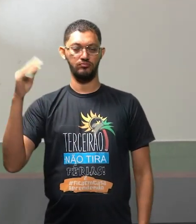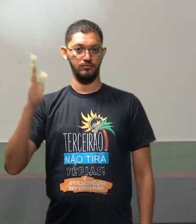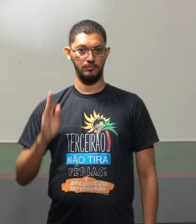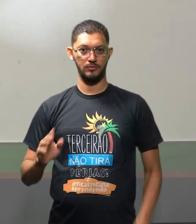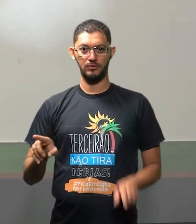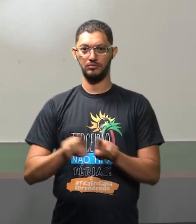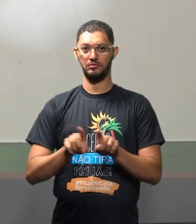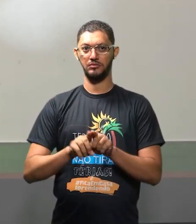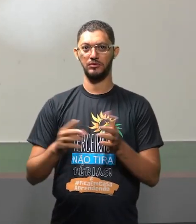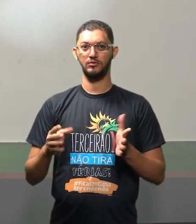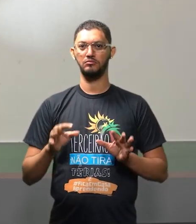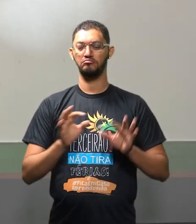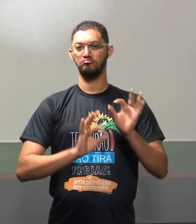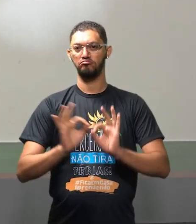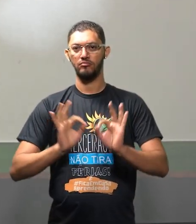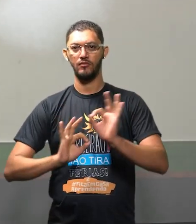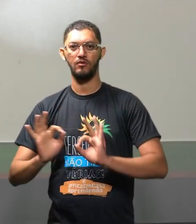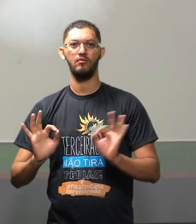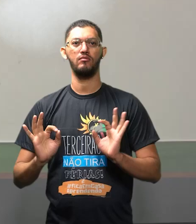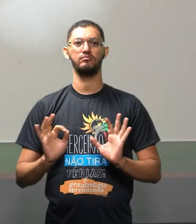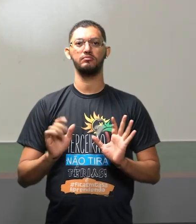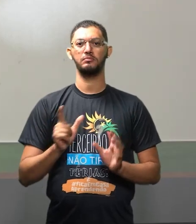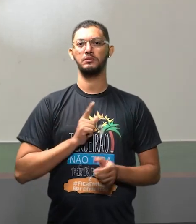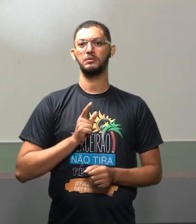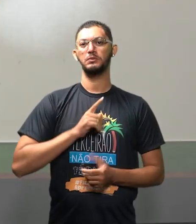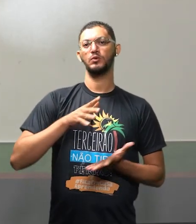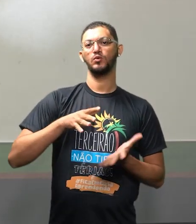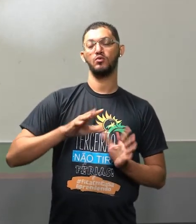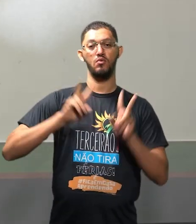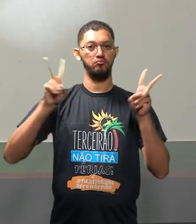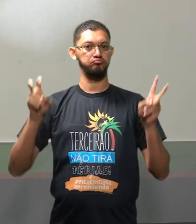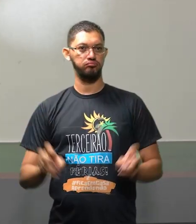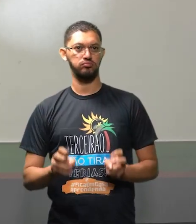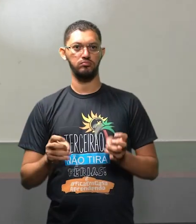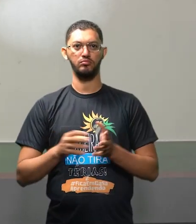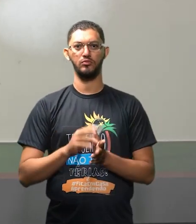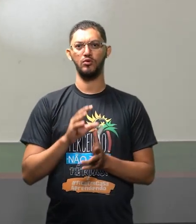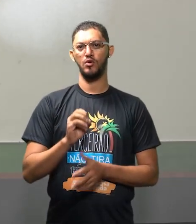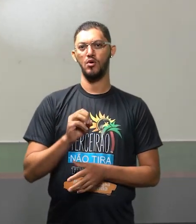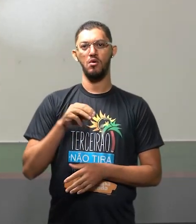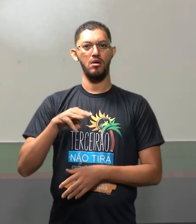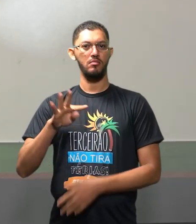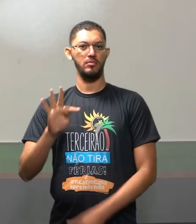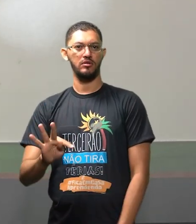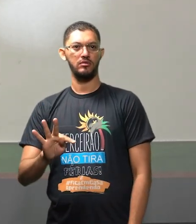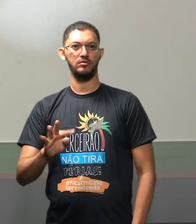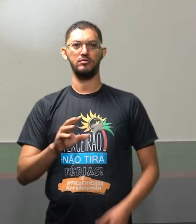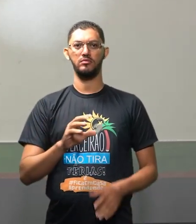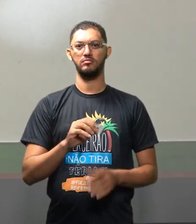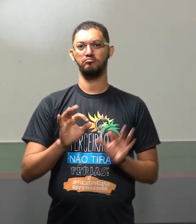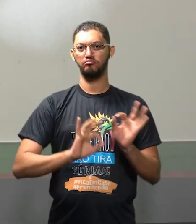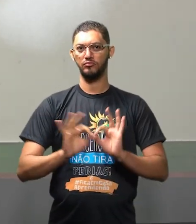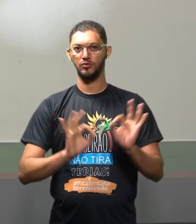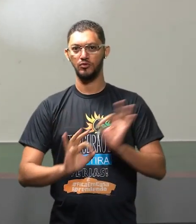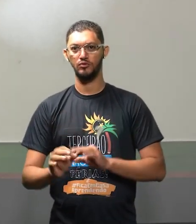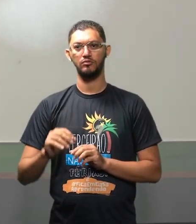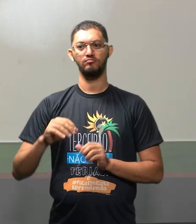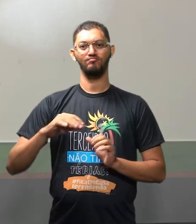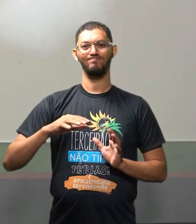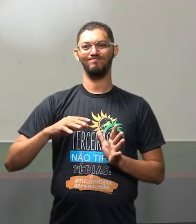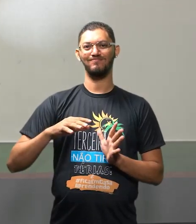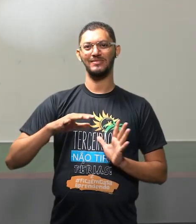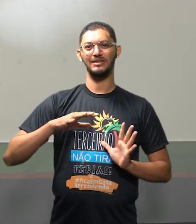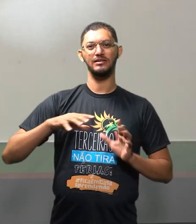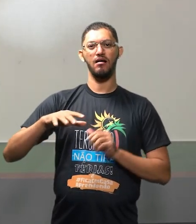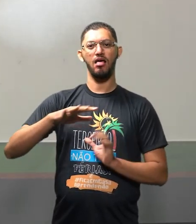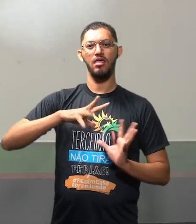né, das organizações que versam sobre esse assunto, como a OIT, por exemplo, a Organização Internacional do Trabalho,